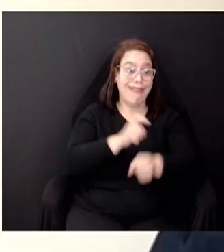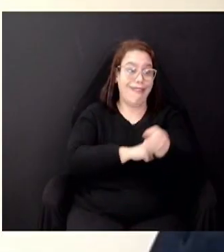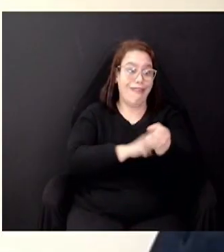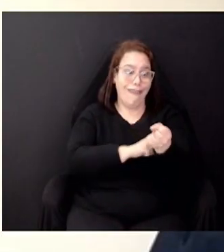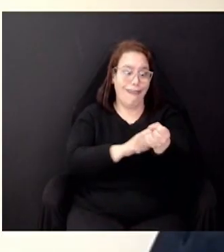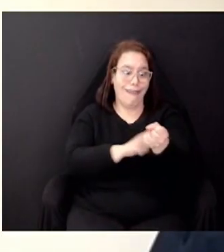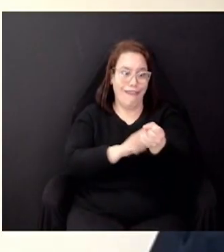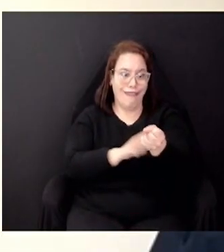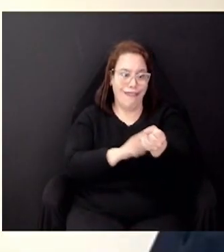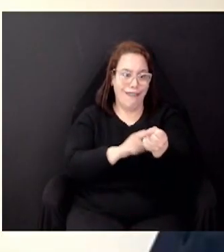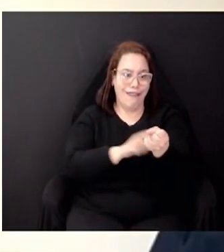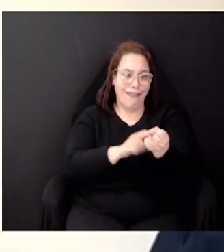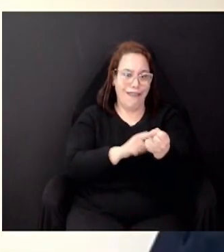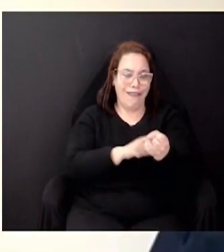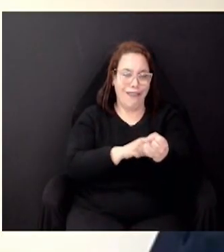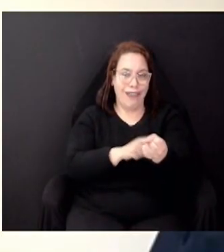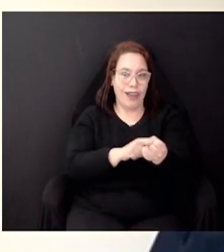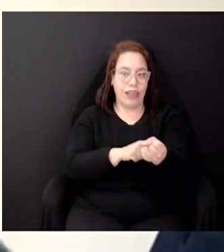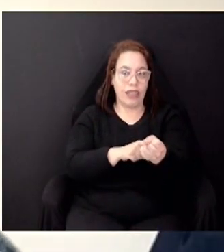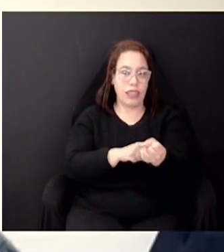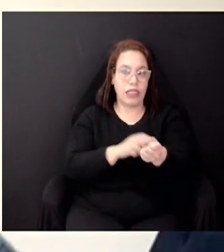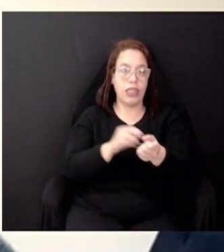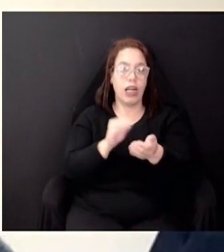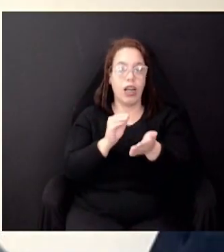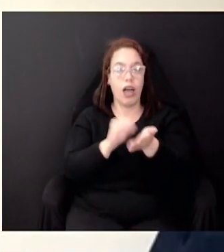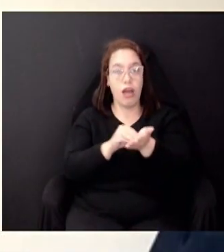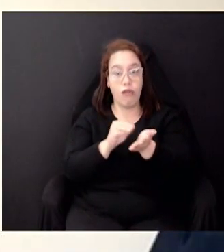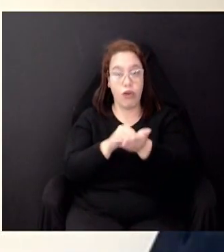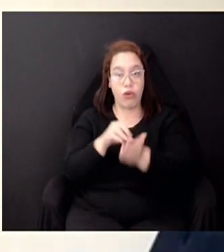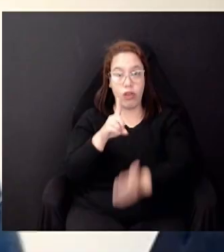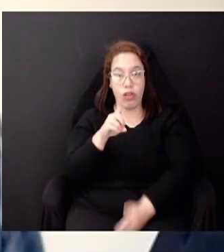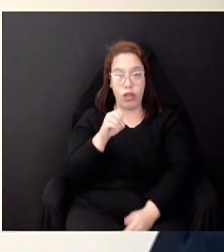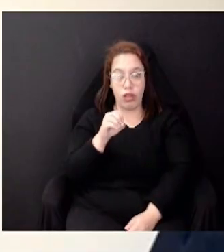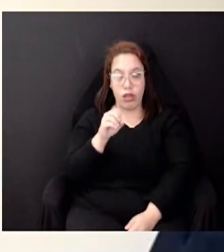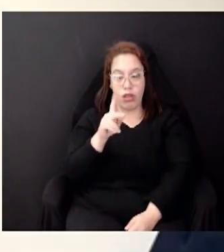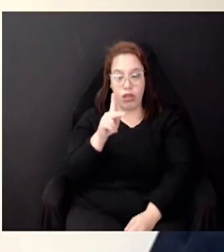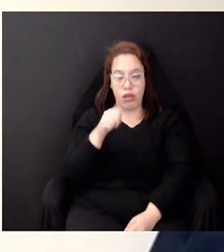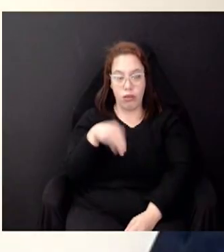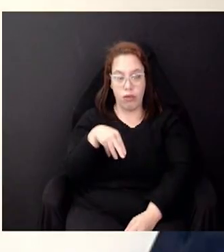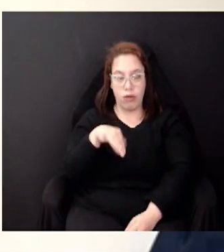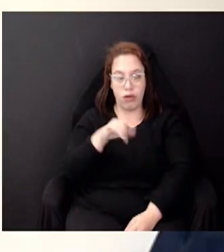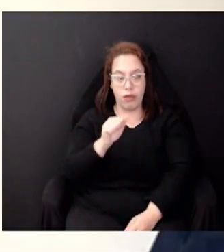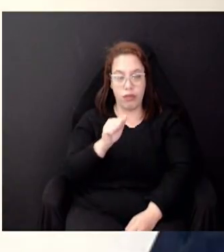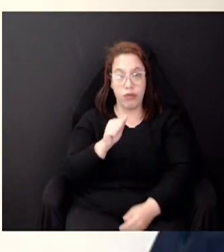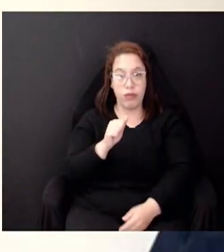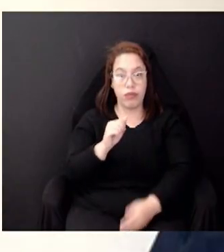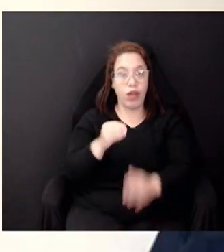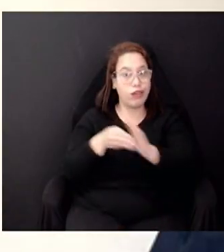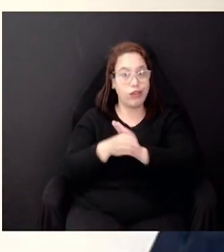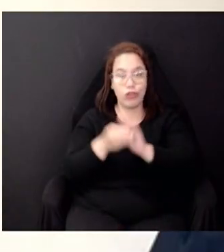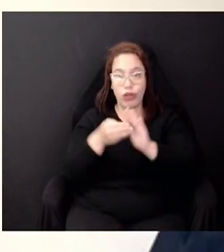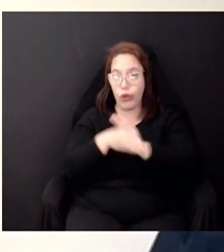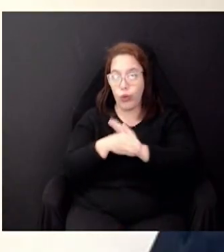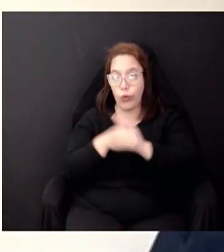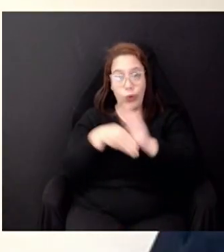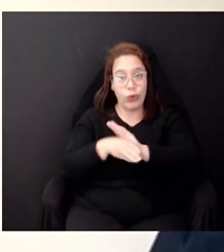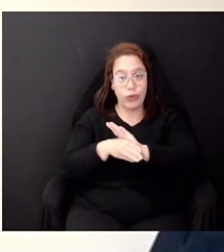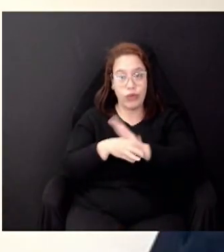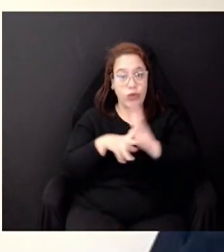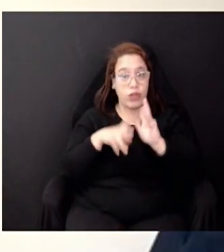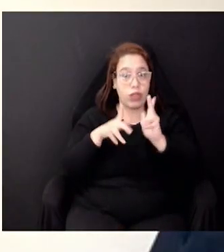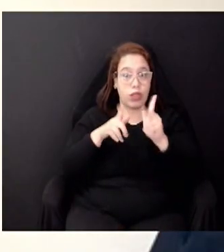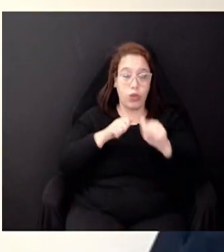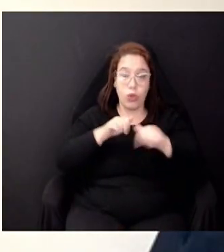exatamente a falta da dopamina que a gente acostumou, né, a ter a todo momento